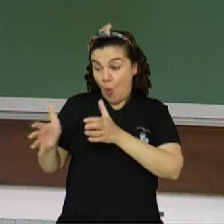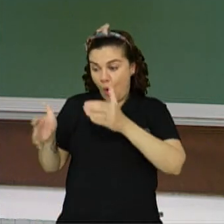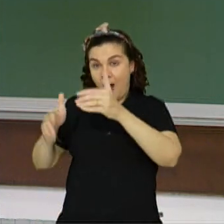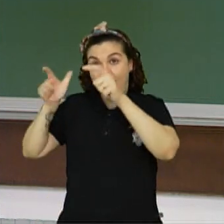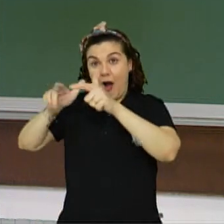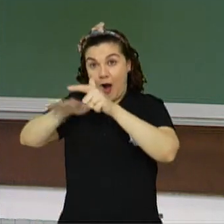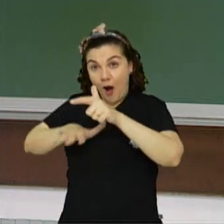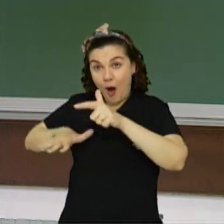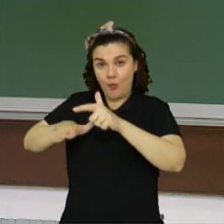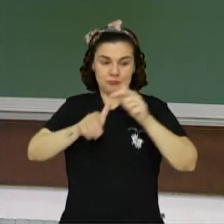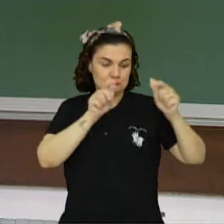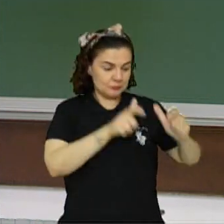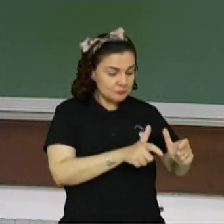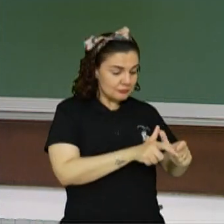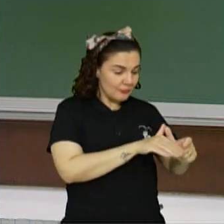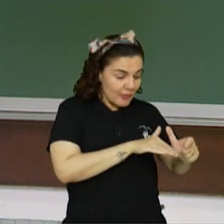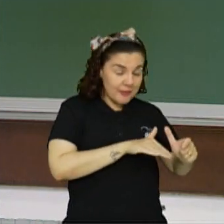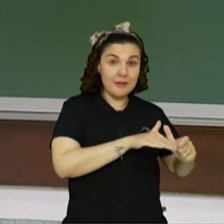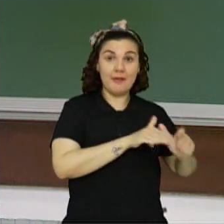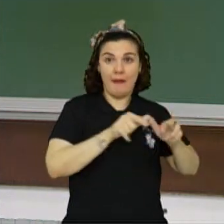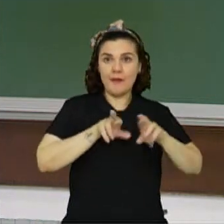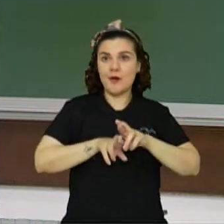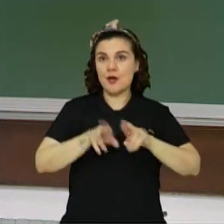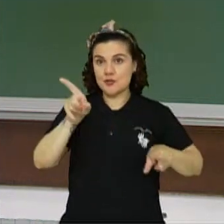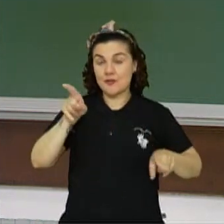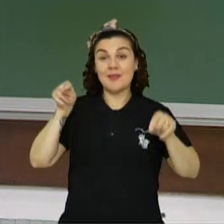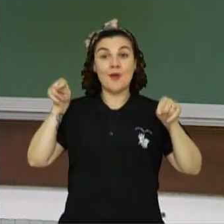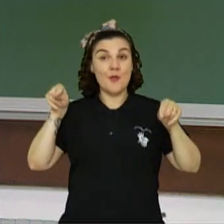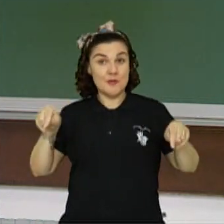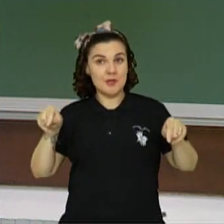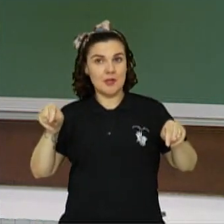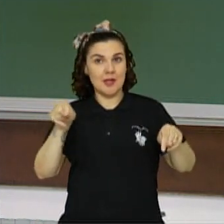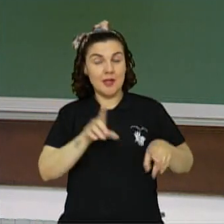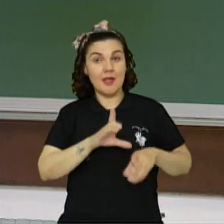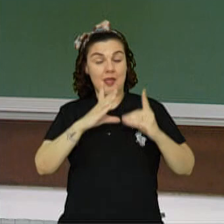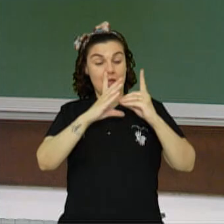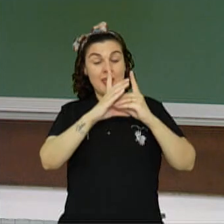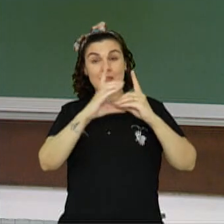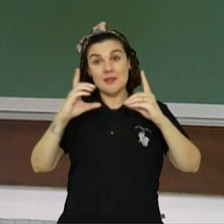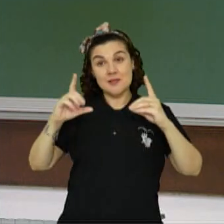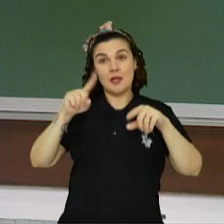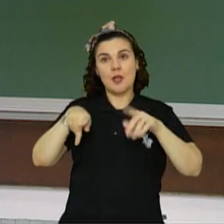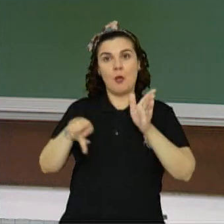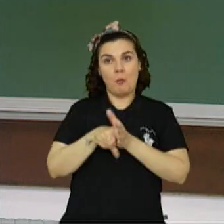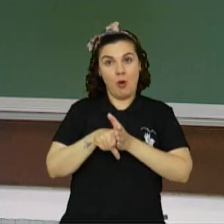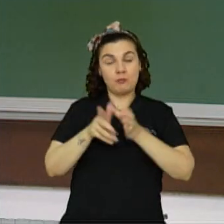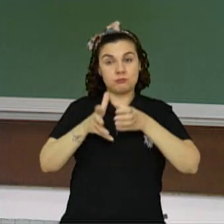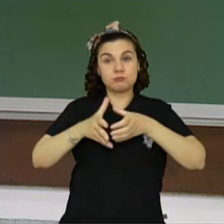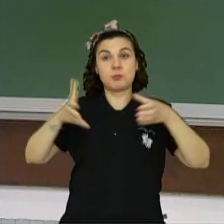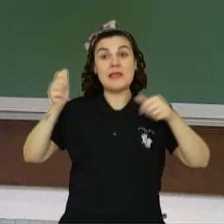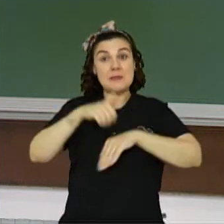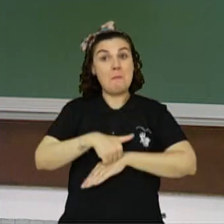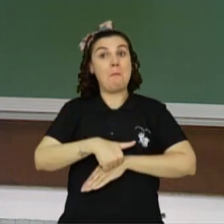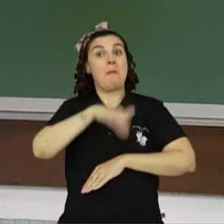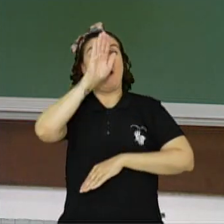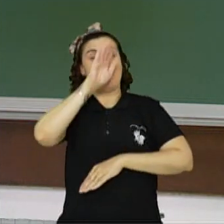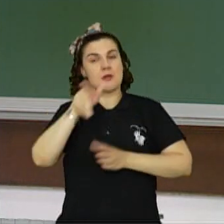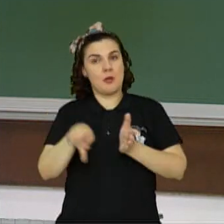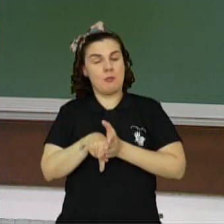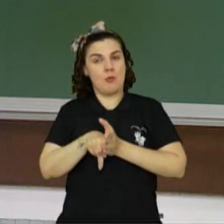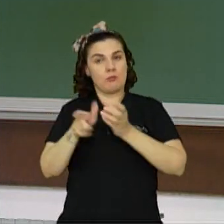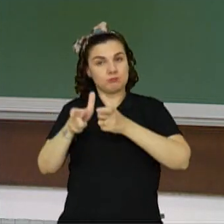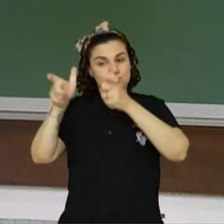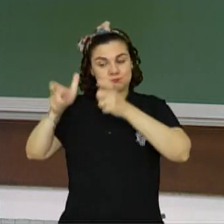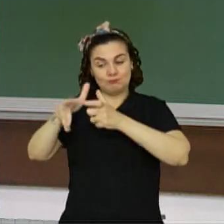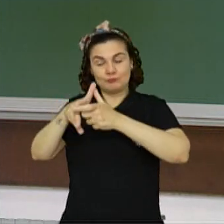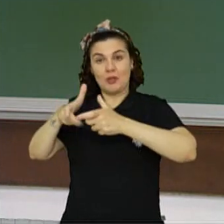vai diferenciar. A densidade entre esses corpos é decidida pelo volume. Quanto maior o volume que a matéria